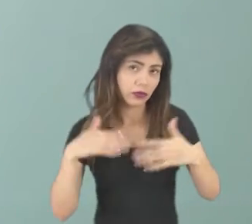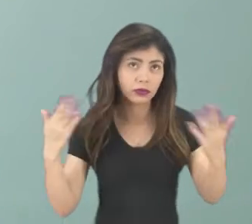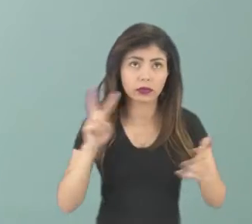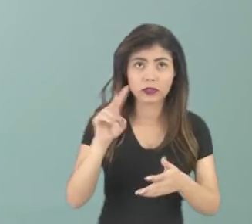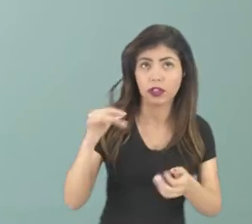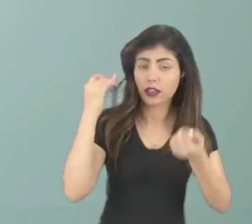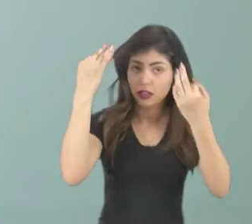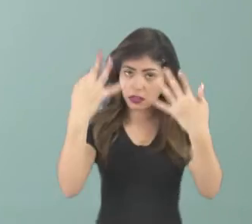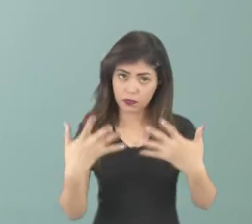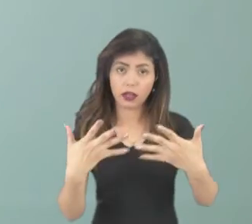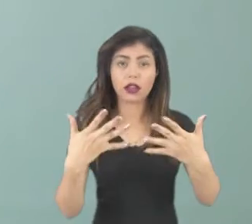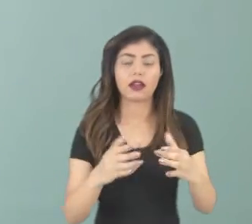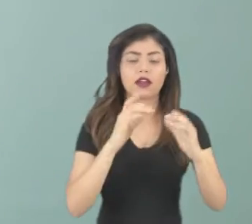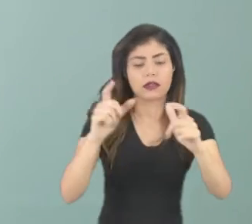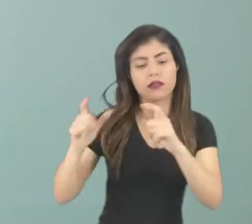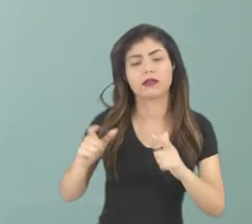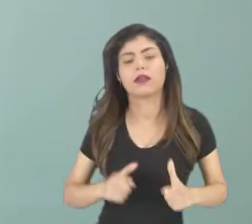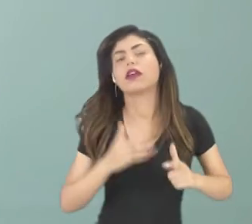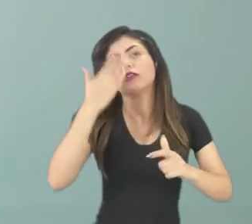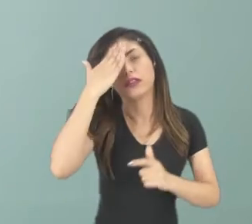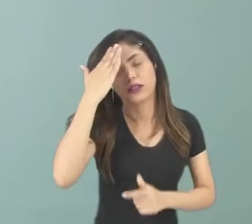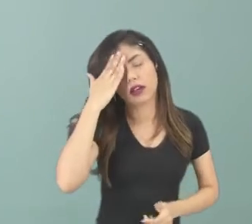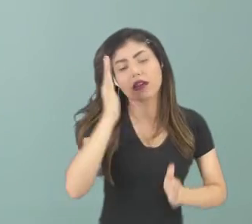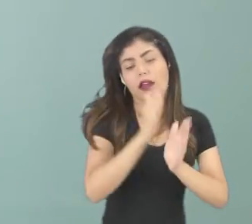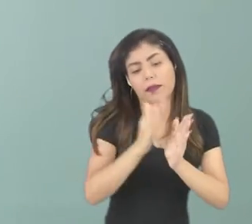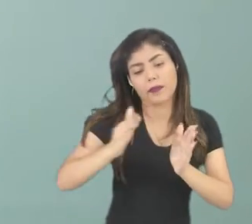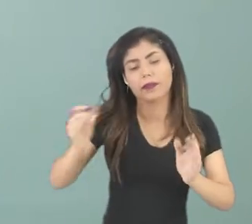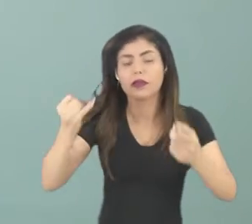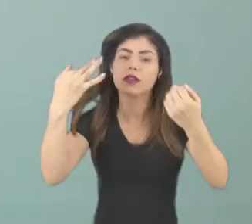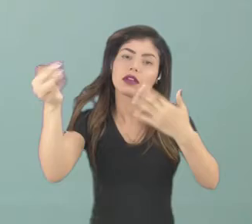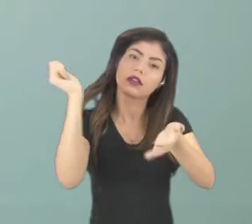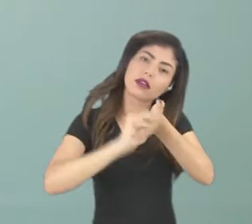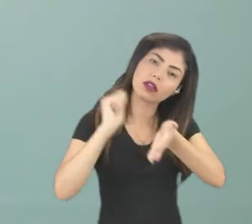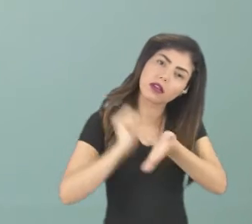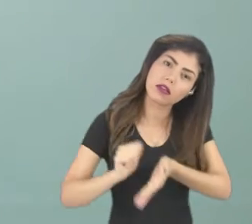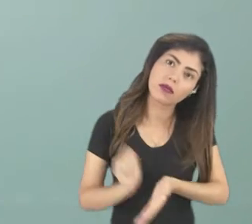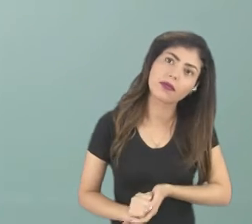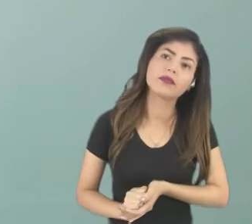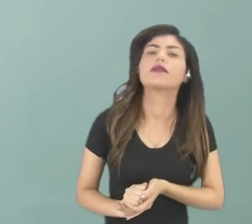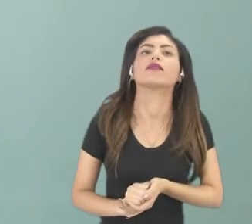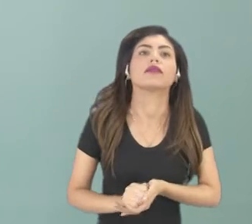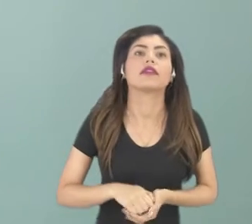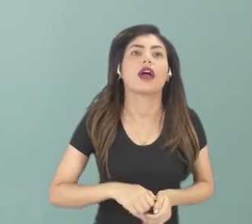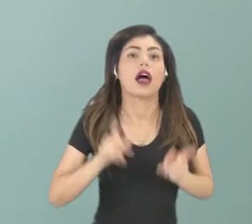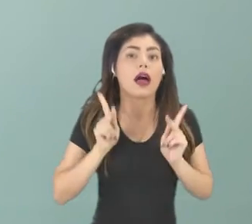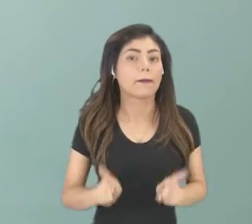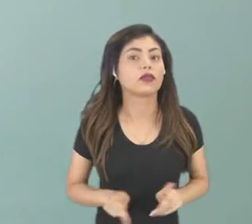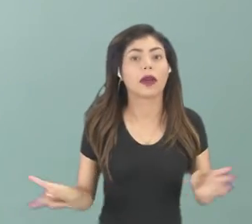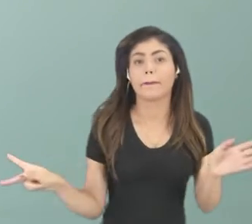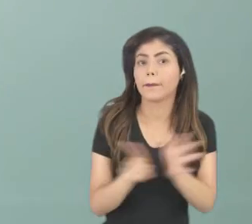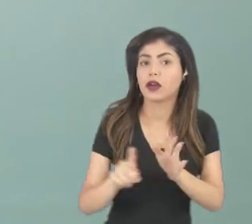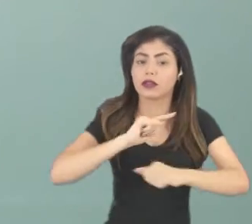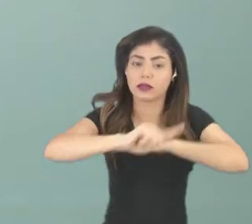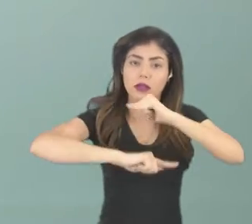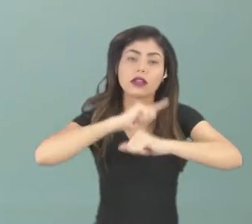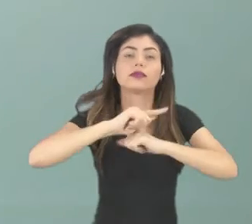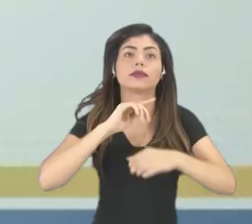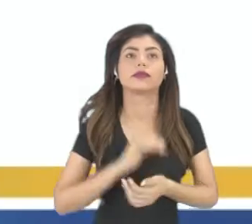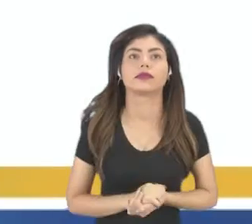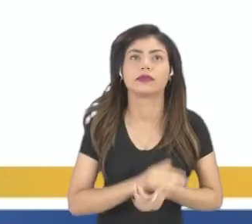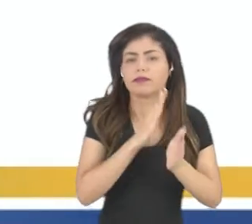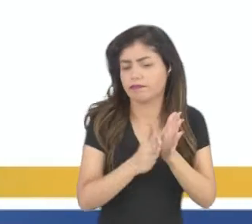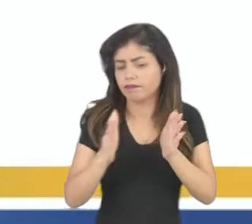se aplicar essas áreas de compreender essas partículas de descrever essas partículas a partir do comportamento do átomo